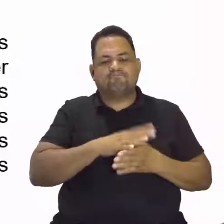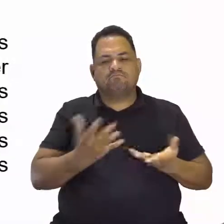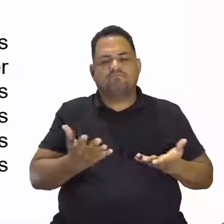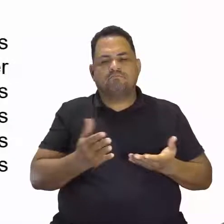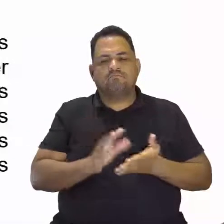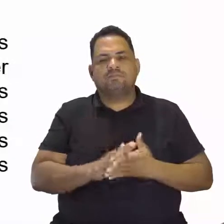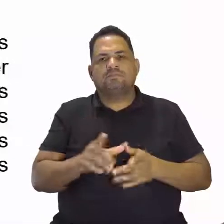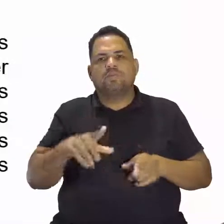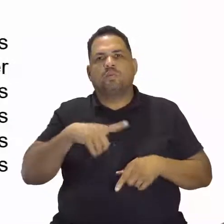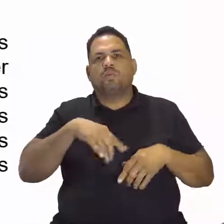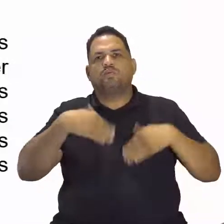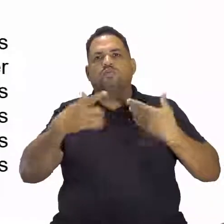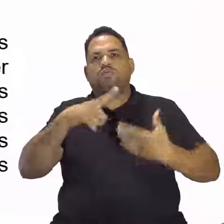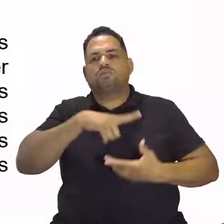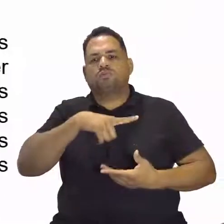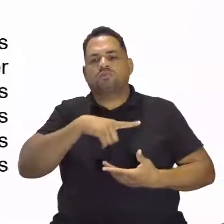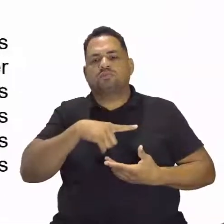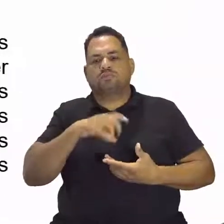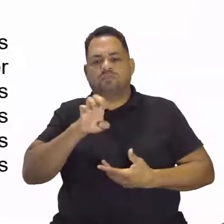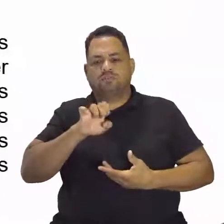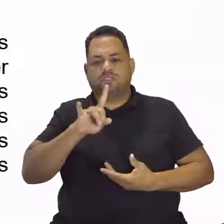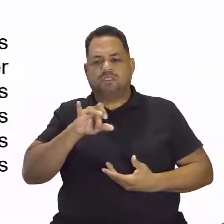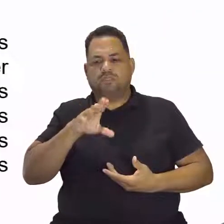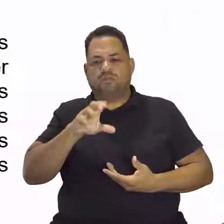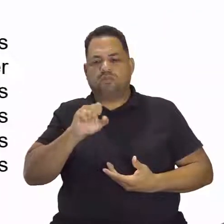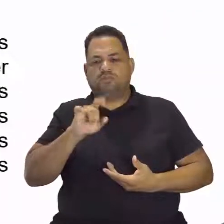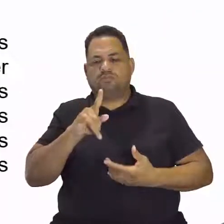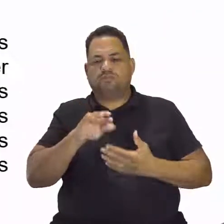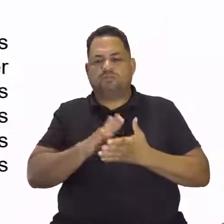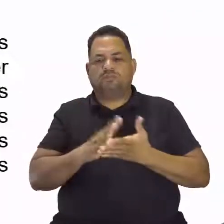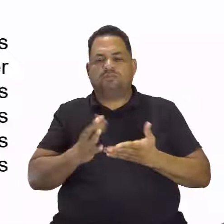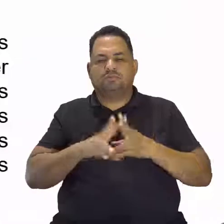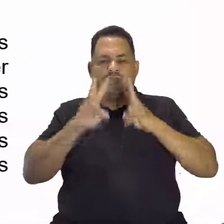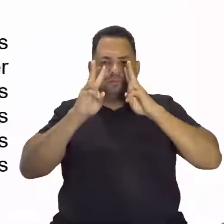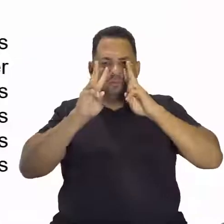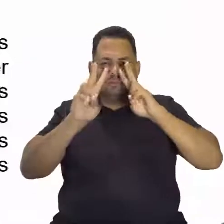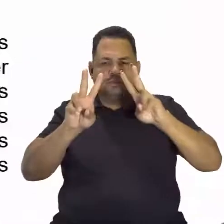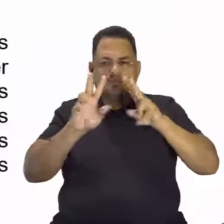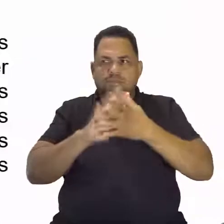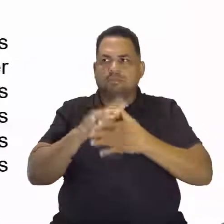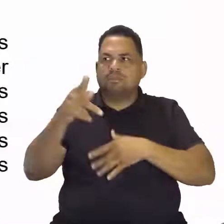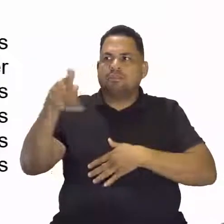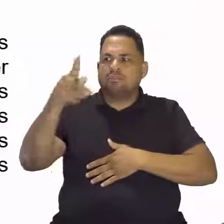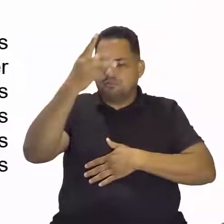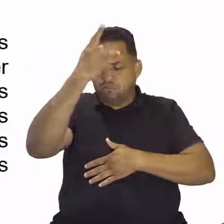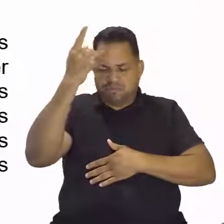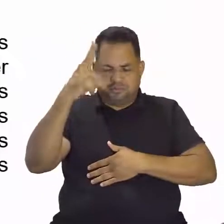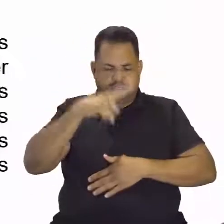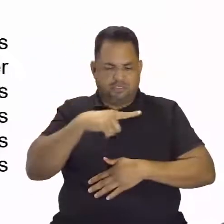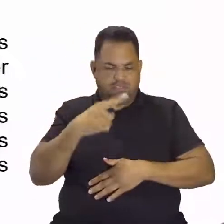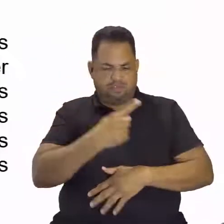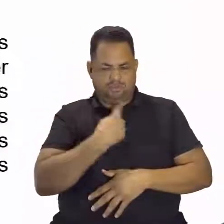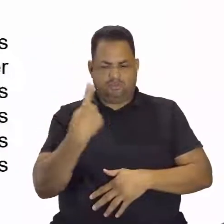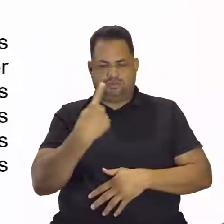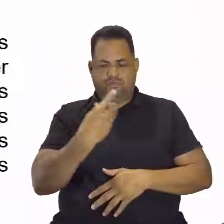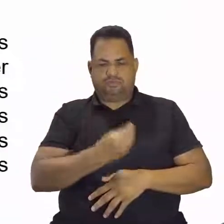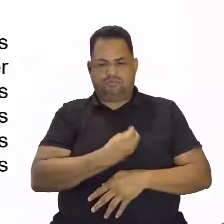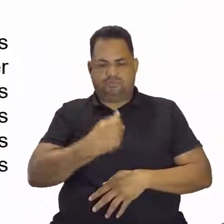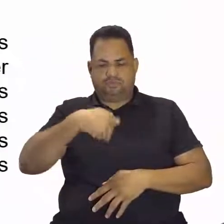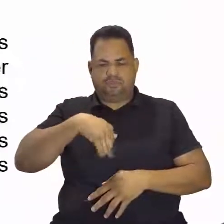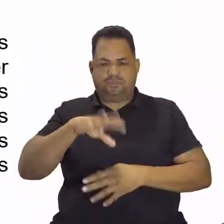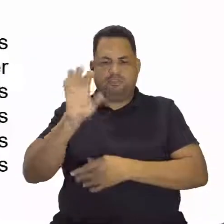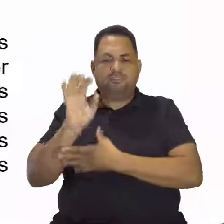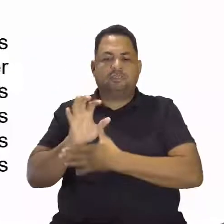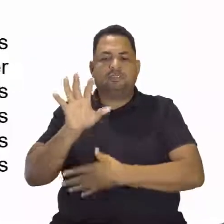estereótipos criados sobre essa região. Essa visão que esse povo tem da gente, essas dicotomias, essas ambiguidades que nasceram